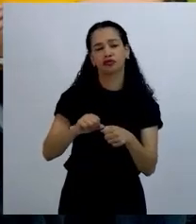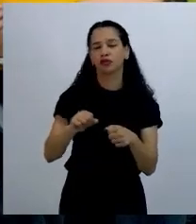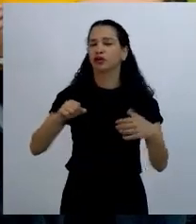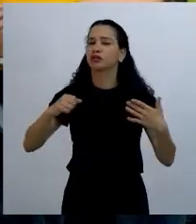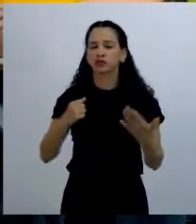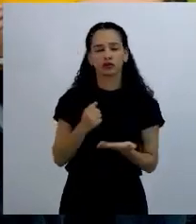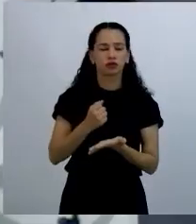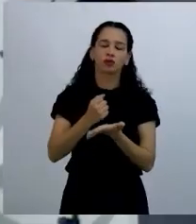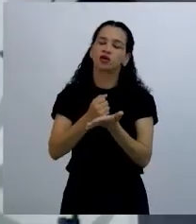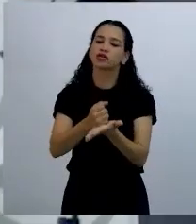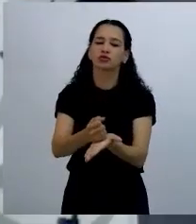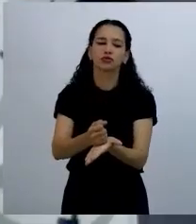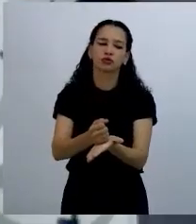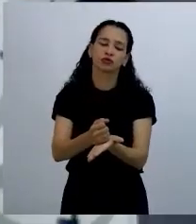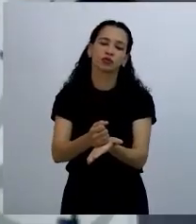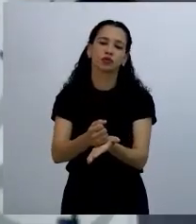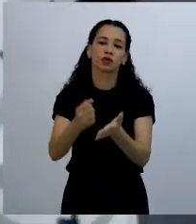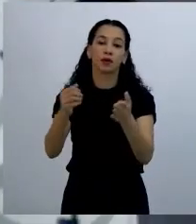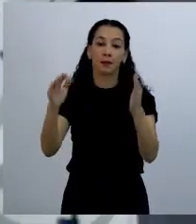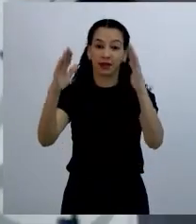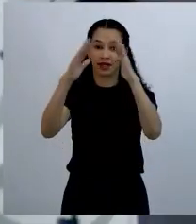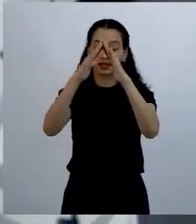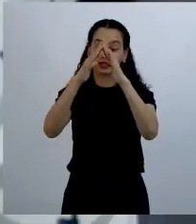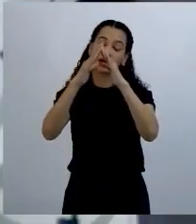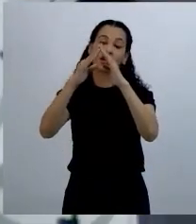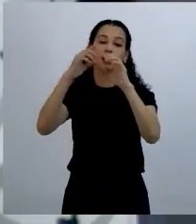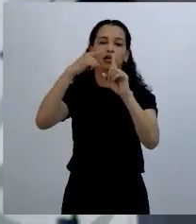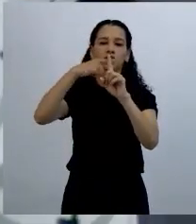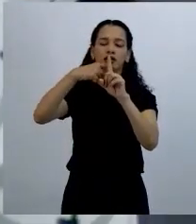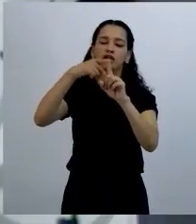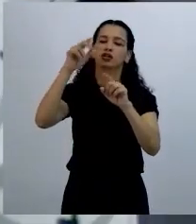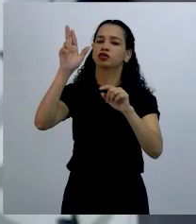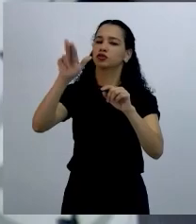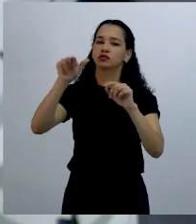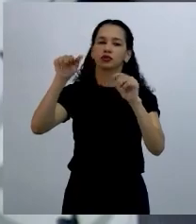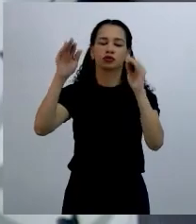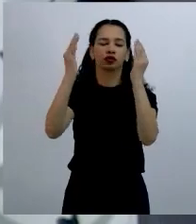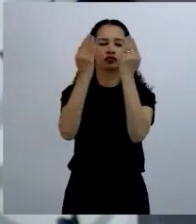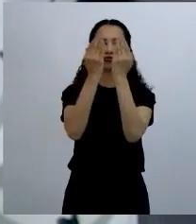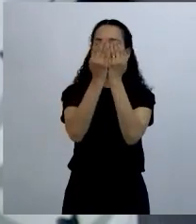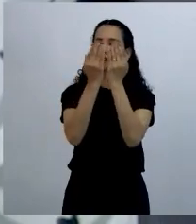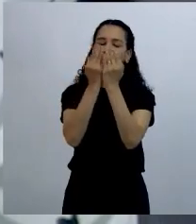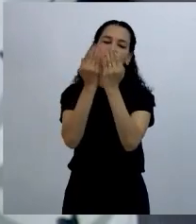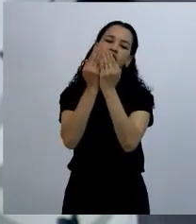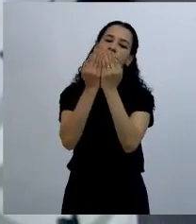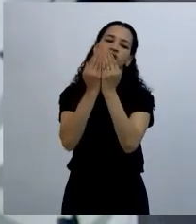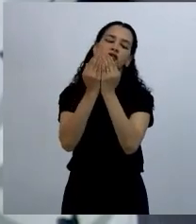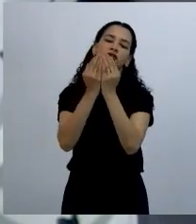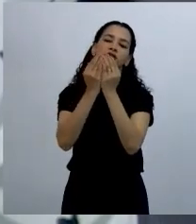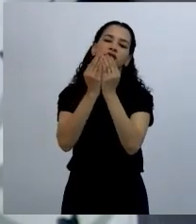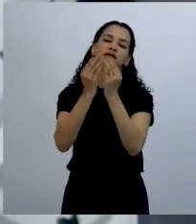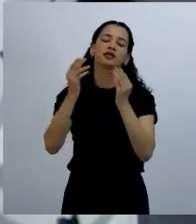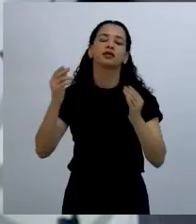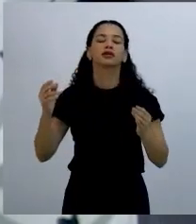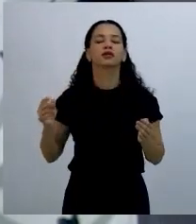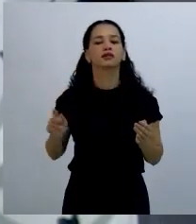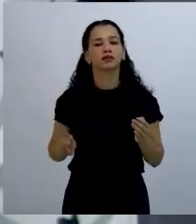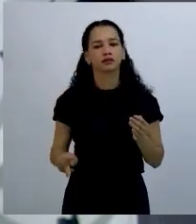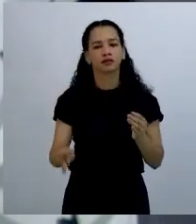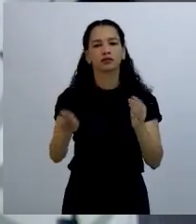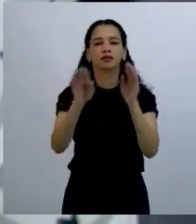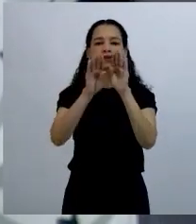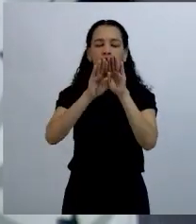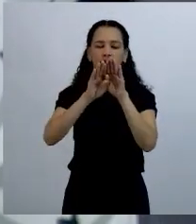Deus haja irmãos independente independente O Privilégio sabia a necessidade na verdade